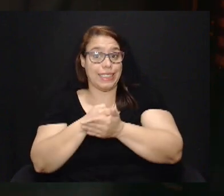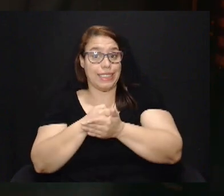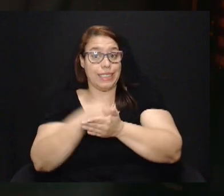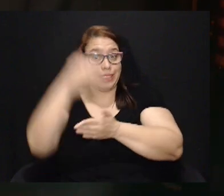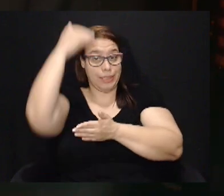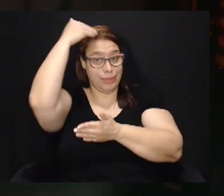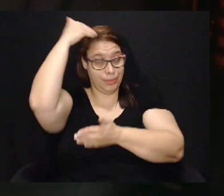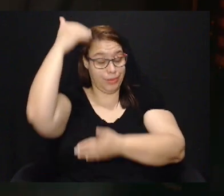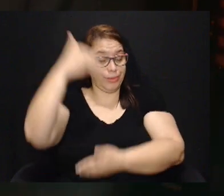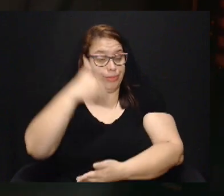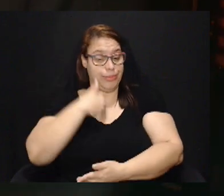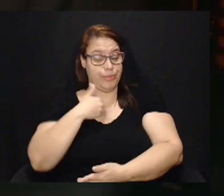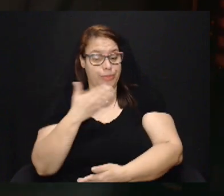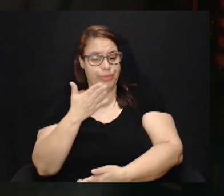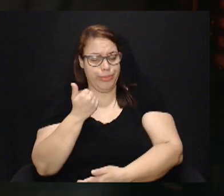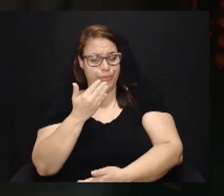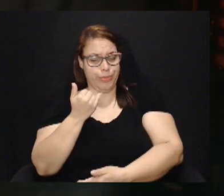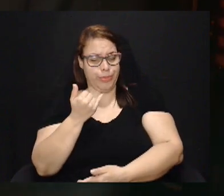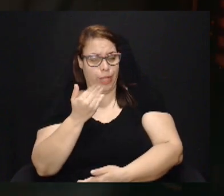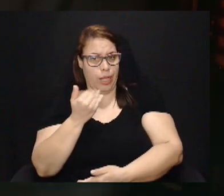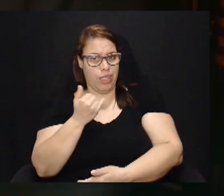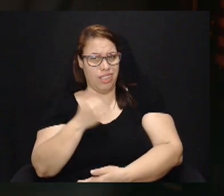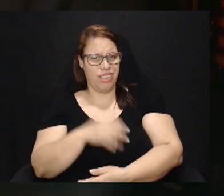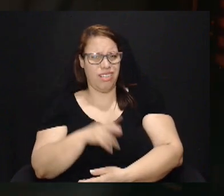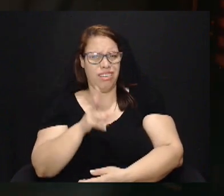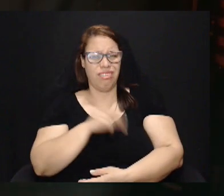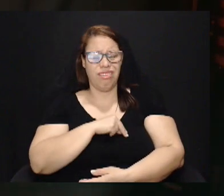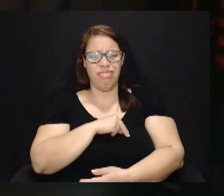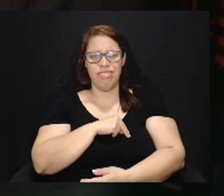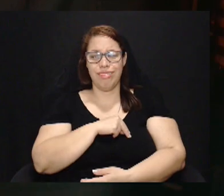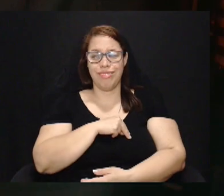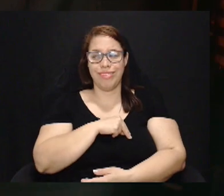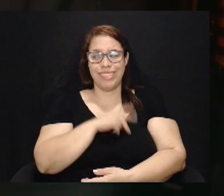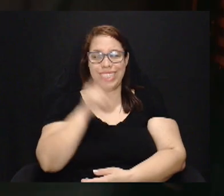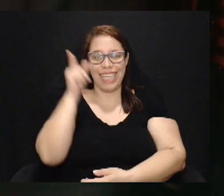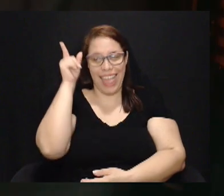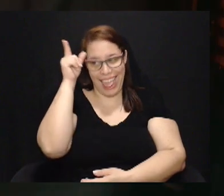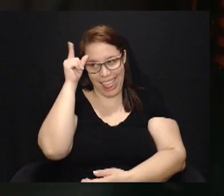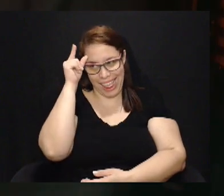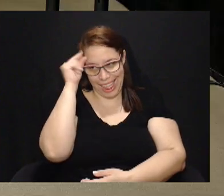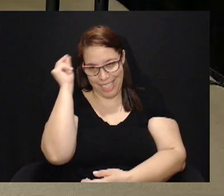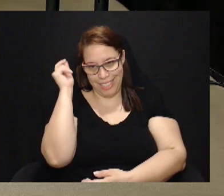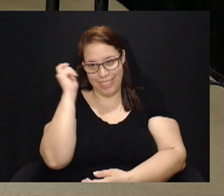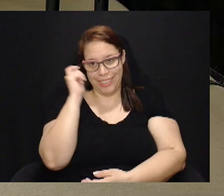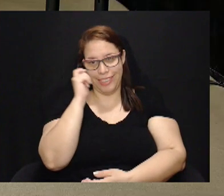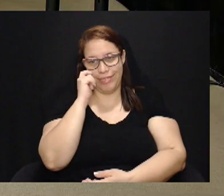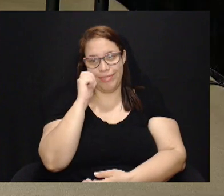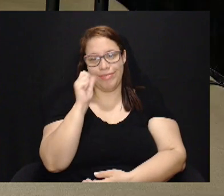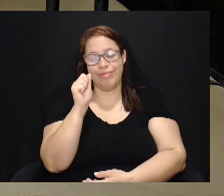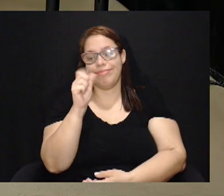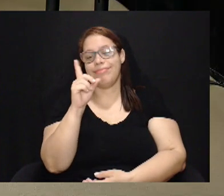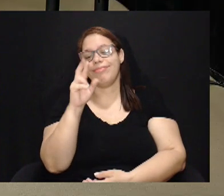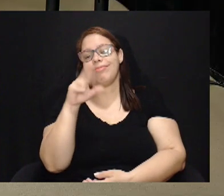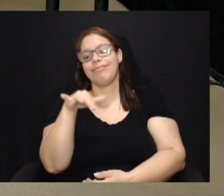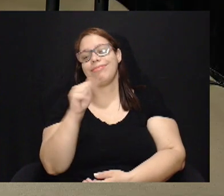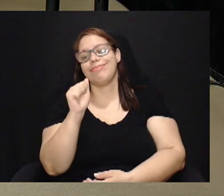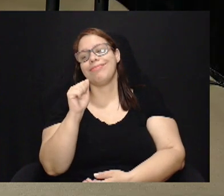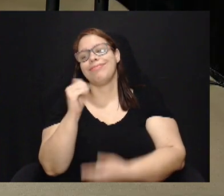comer. Gente, você come, depois você fala, nossa, o que eu fiz? Né, Adriana, socorro!